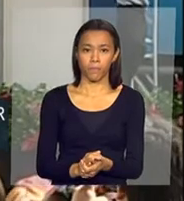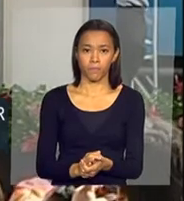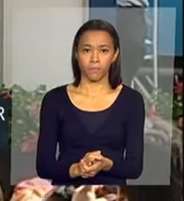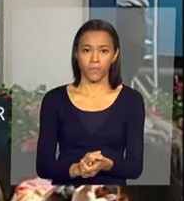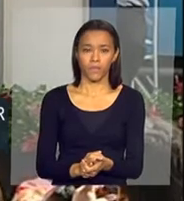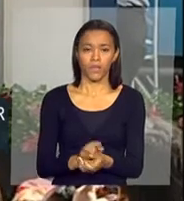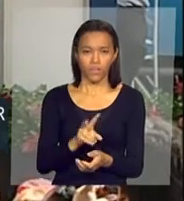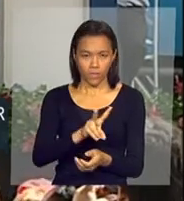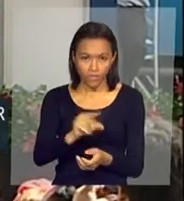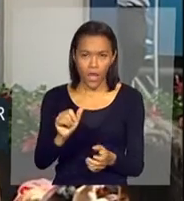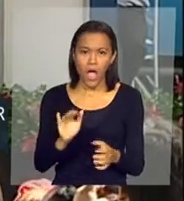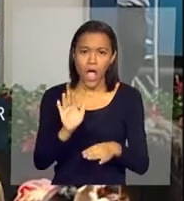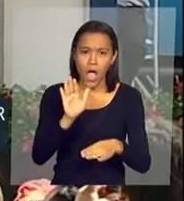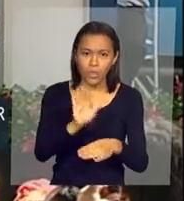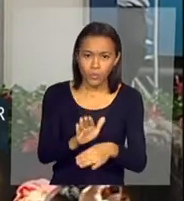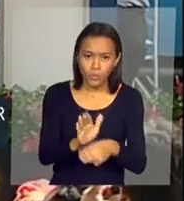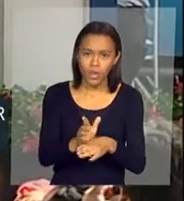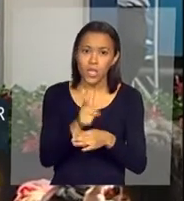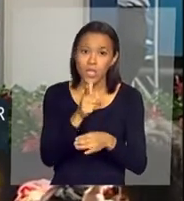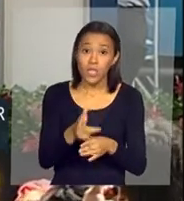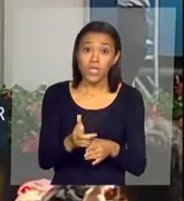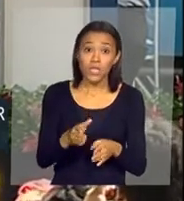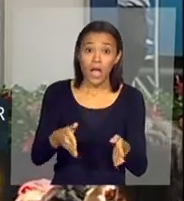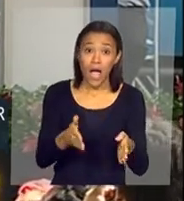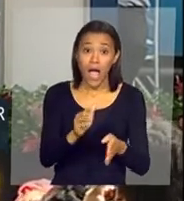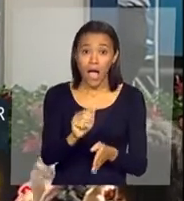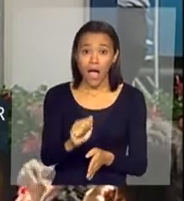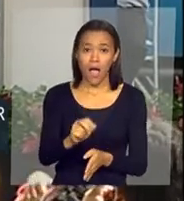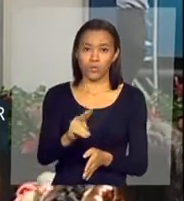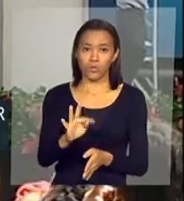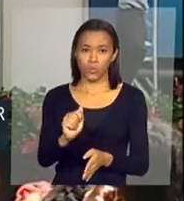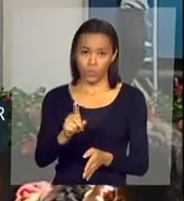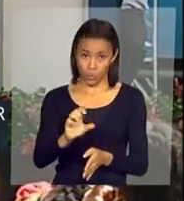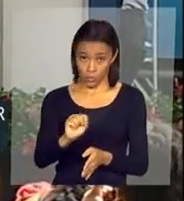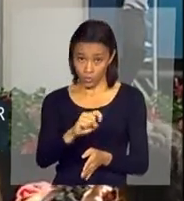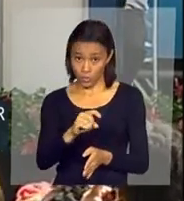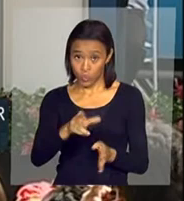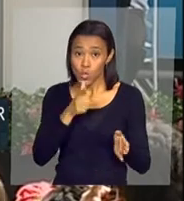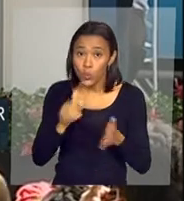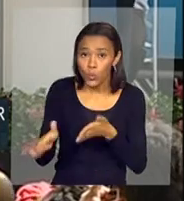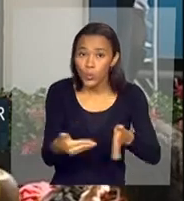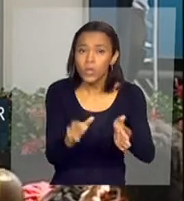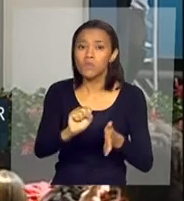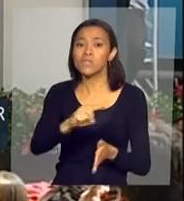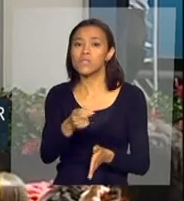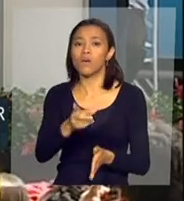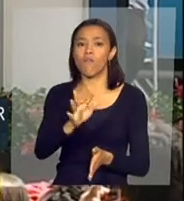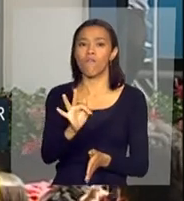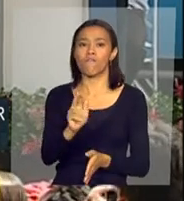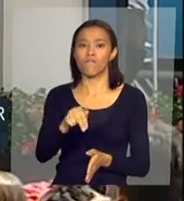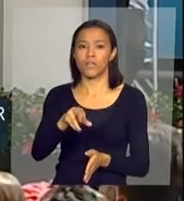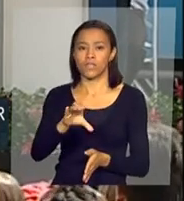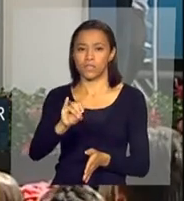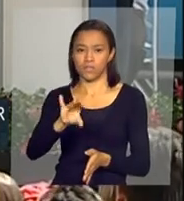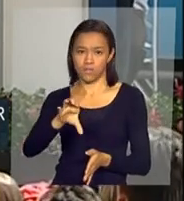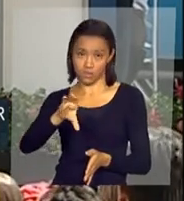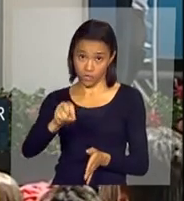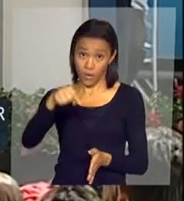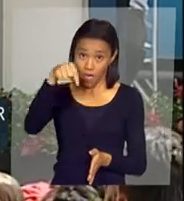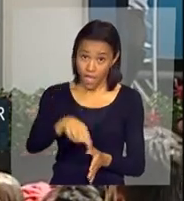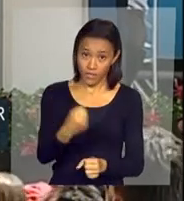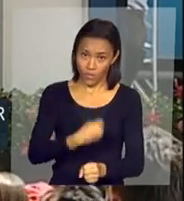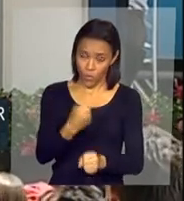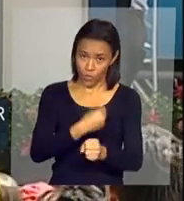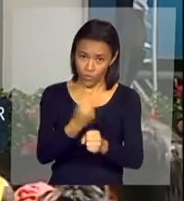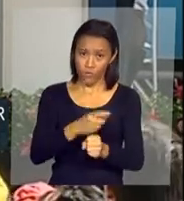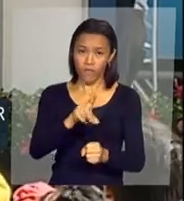com destaque a adutora do São Francisco, que englobaria as regiões dos municípios como de Simões e Marcolândia. Esta obra também